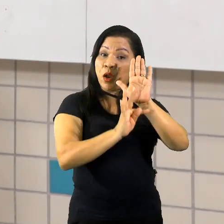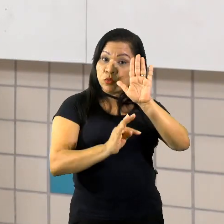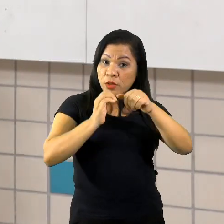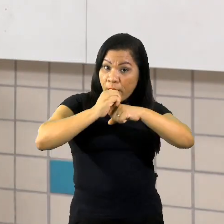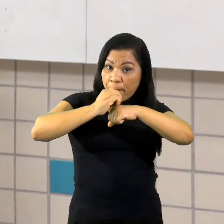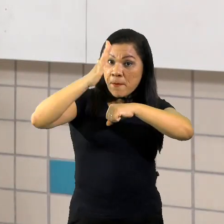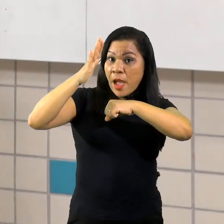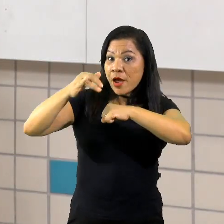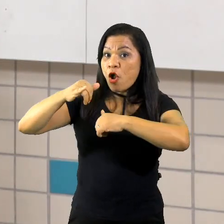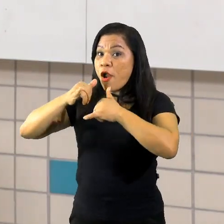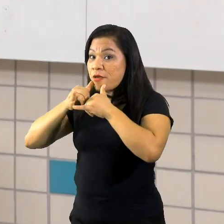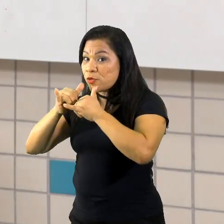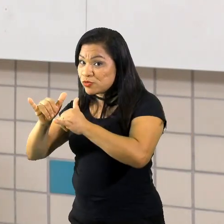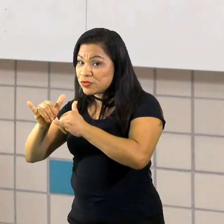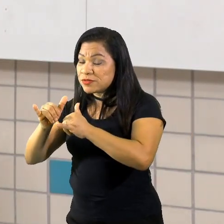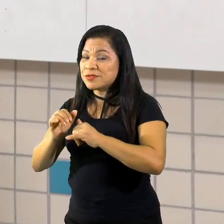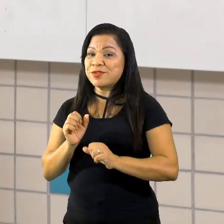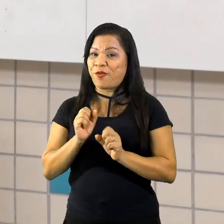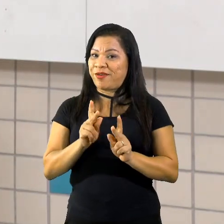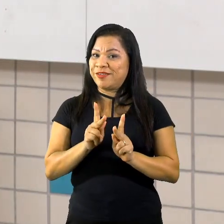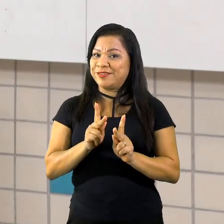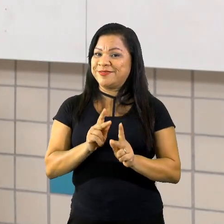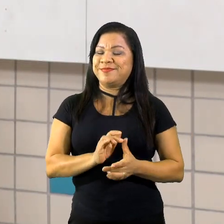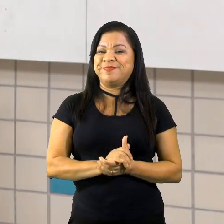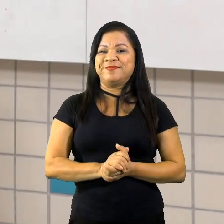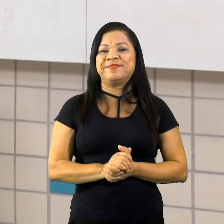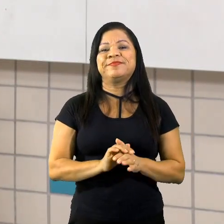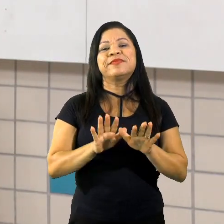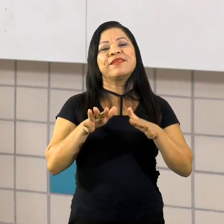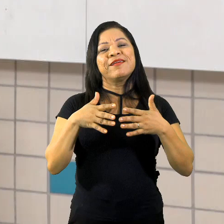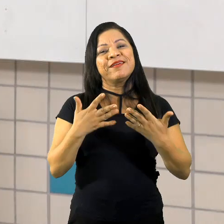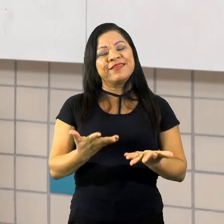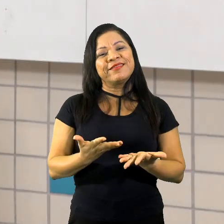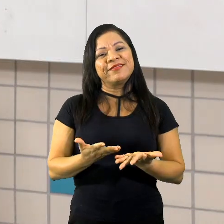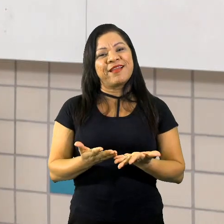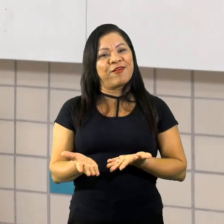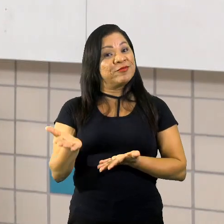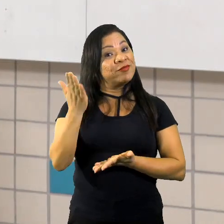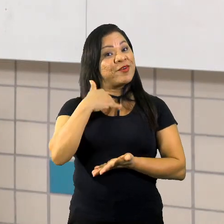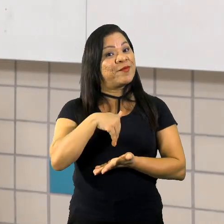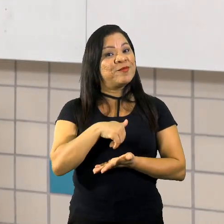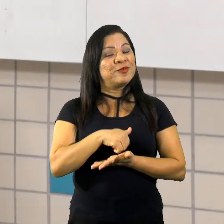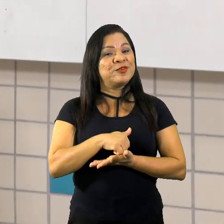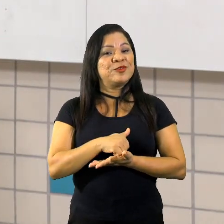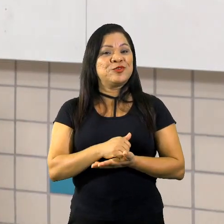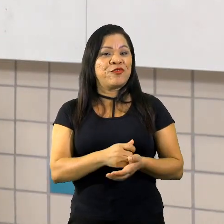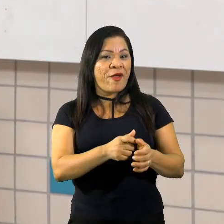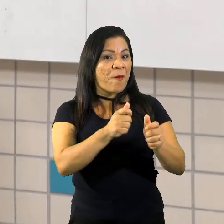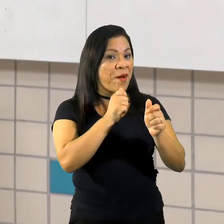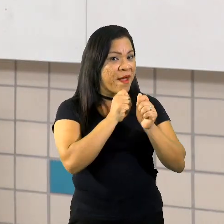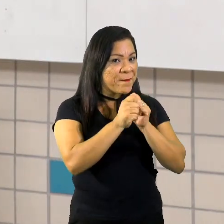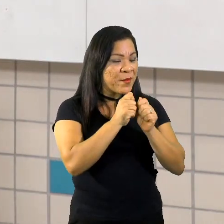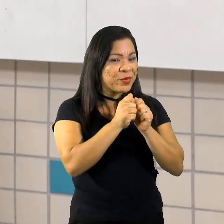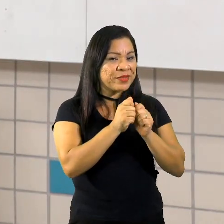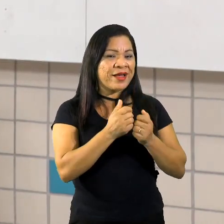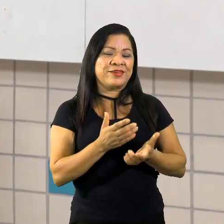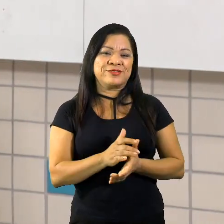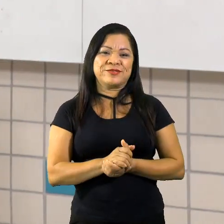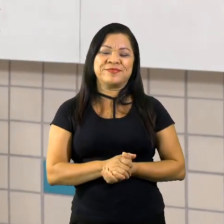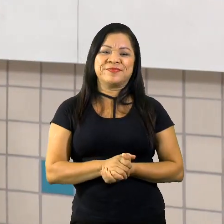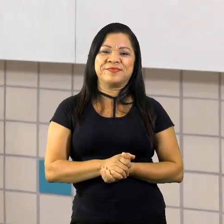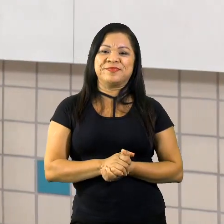notícia, ok? Vamos ver uma reportagem? Lá no material disponível